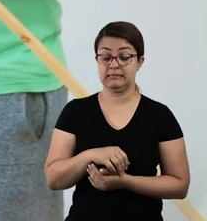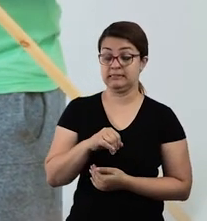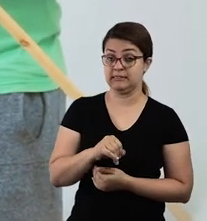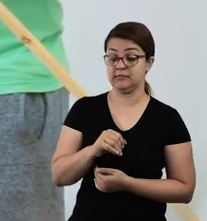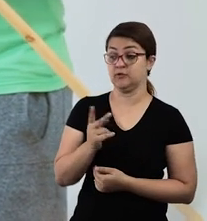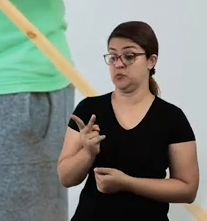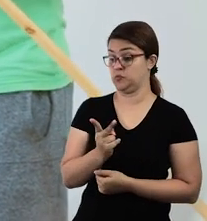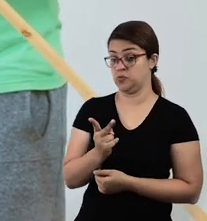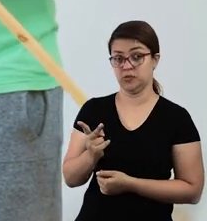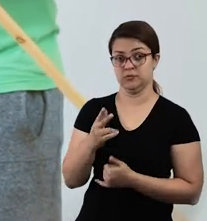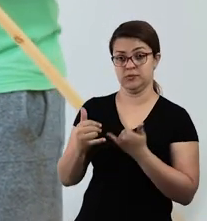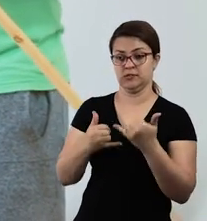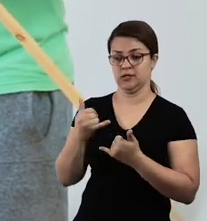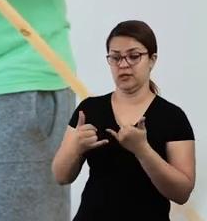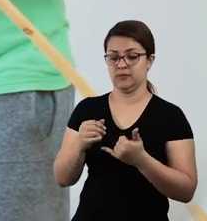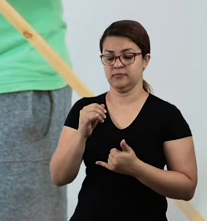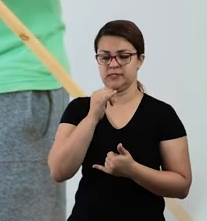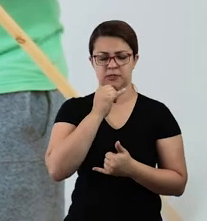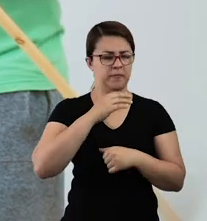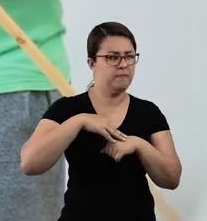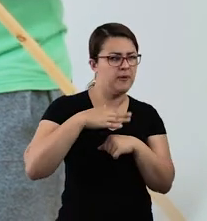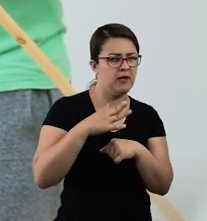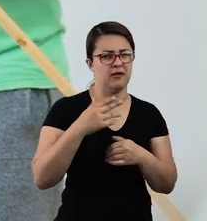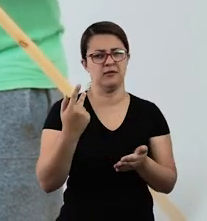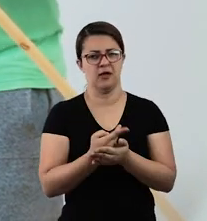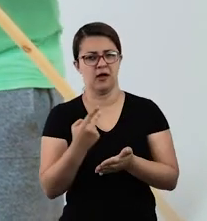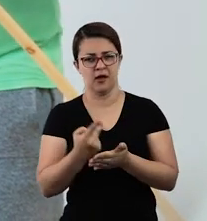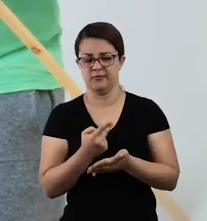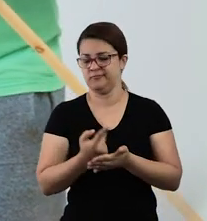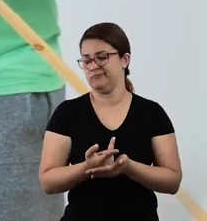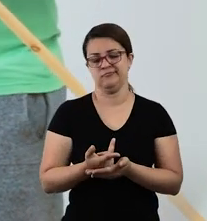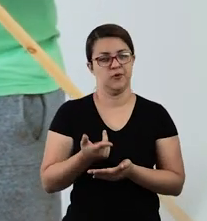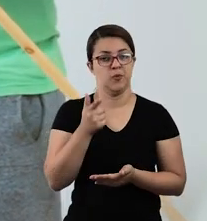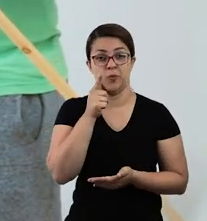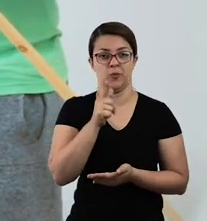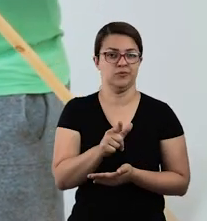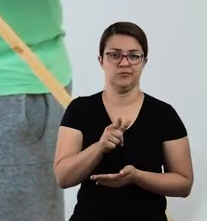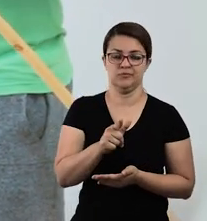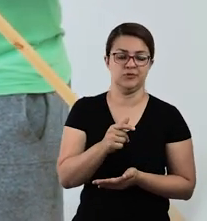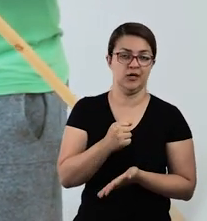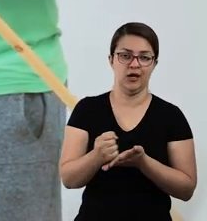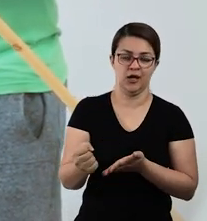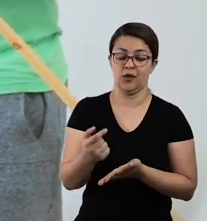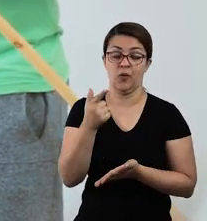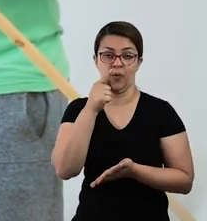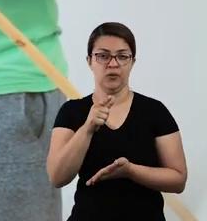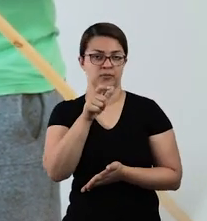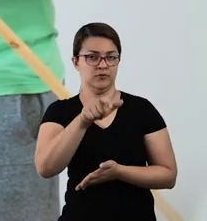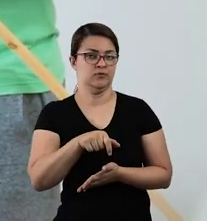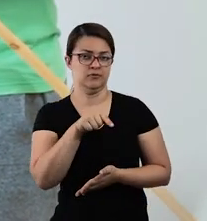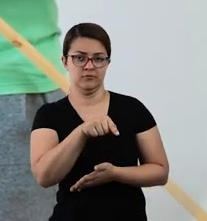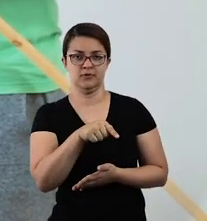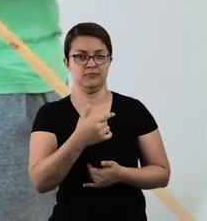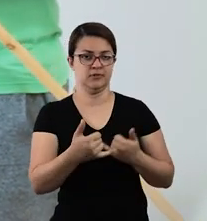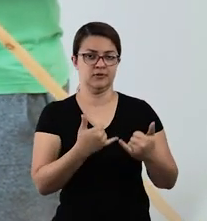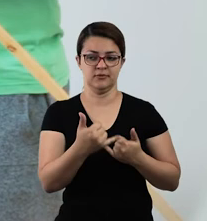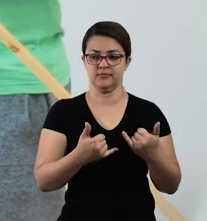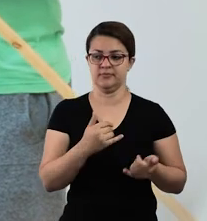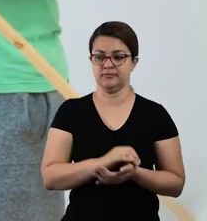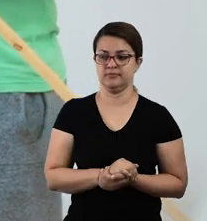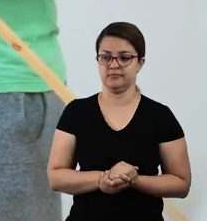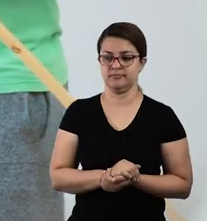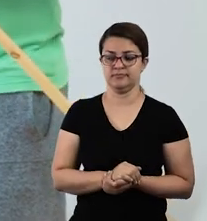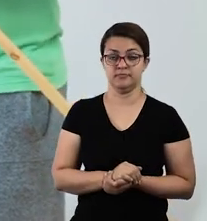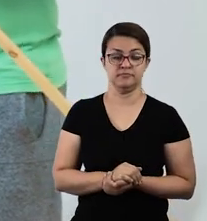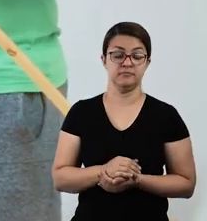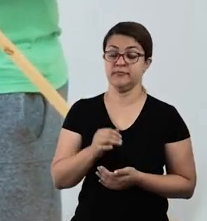em 2 pessoas, começou, ah, derrubei a mais, derrubei errado, passa pro próximo. E aí vocês podem contabilizar tempo, pode colocar,